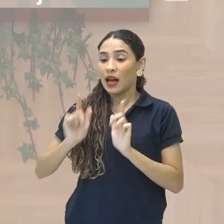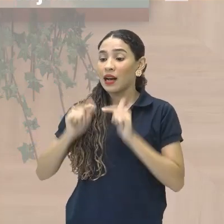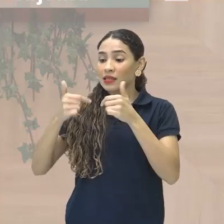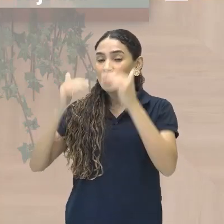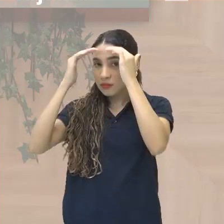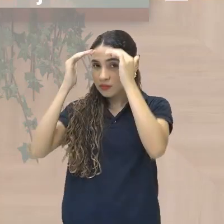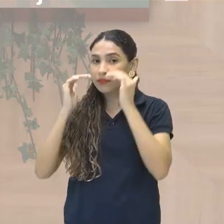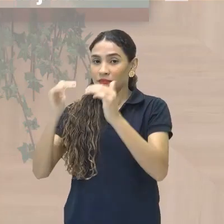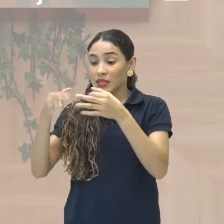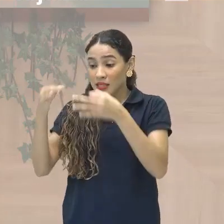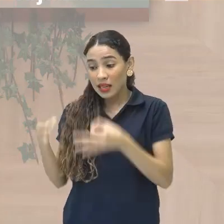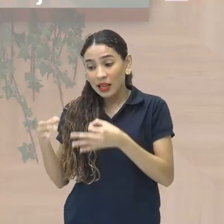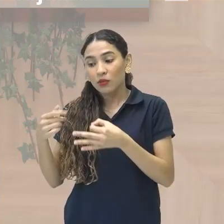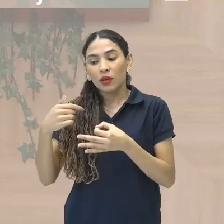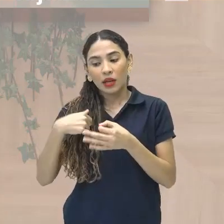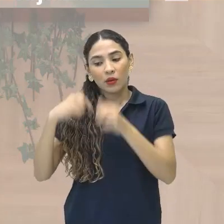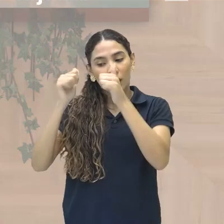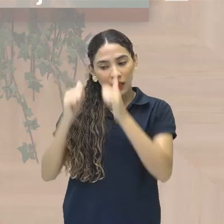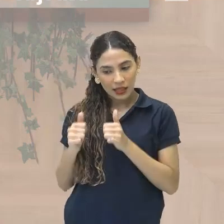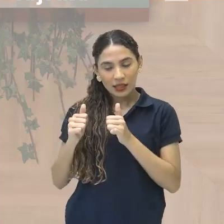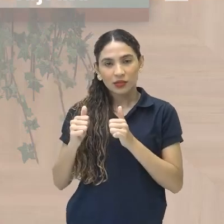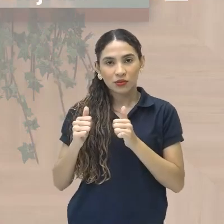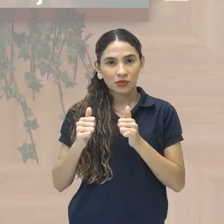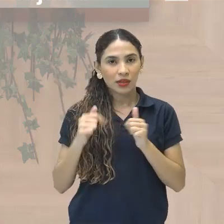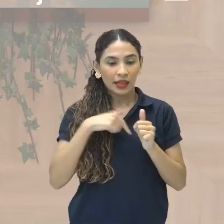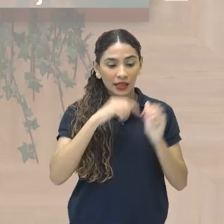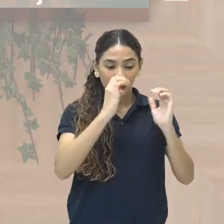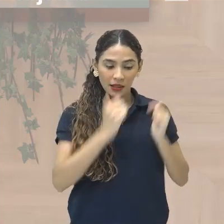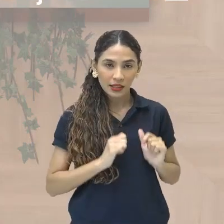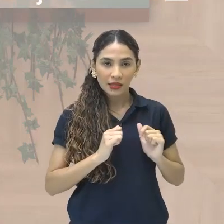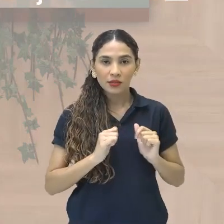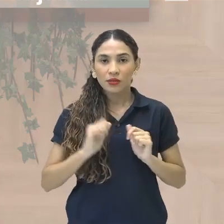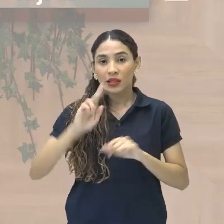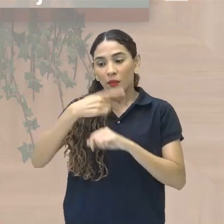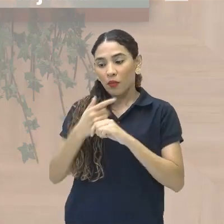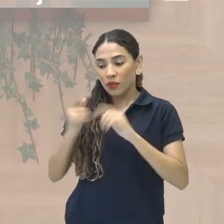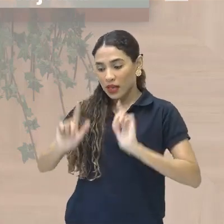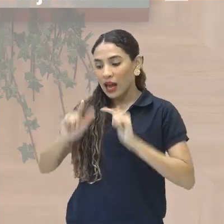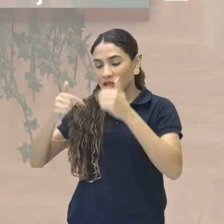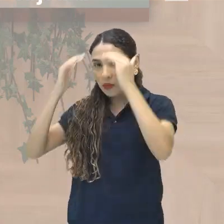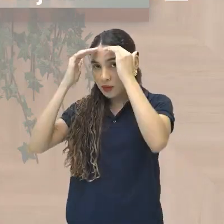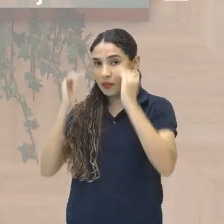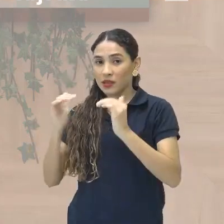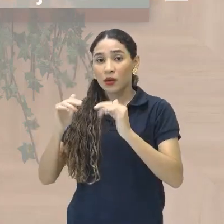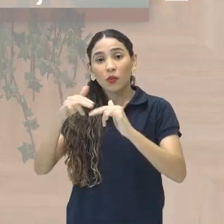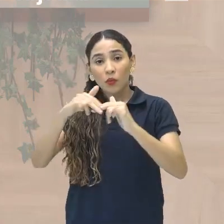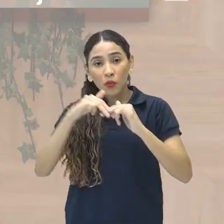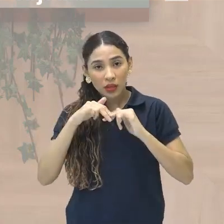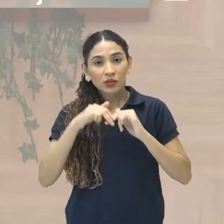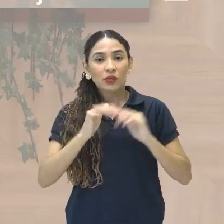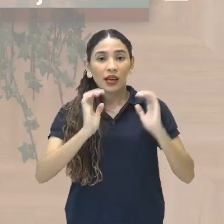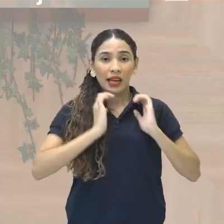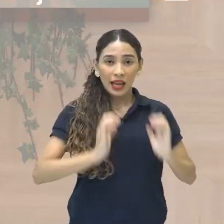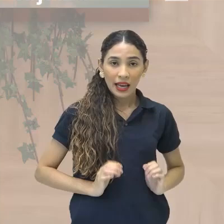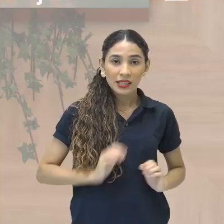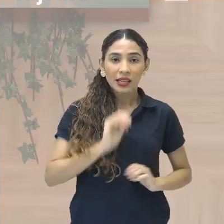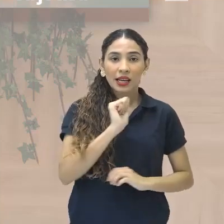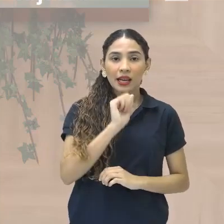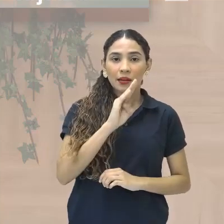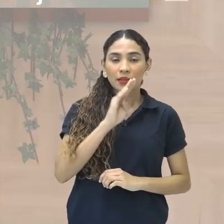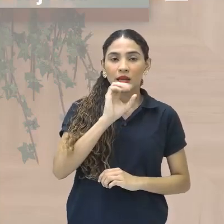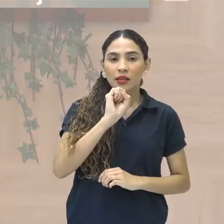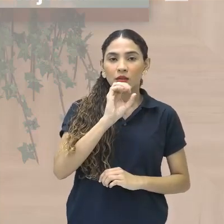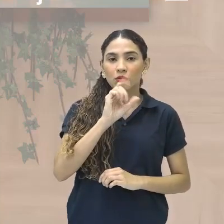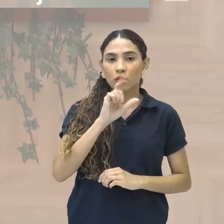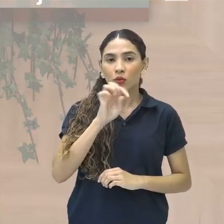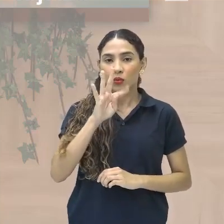certo é esse daí. Eu analiso eticamente e cumpro na minha ação. Por isso que a ética é absoluta, enquanto que a moral